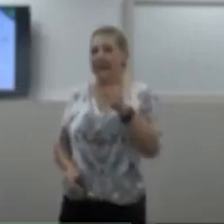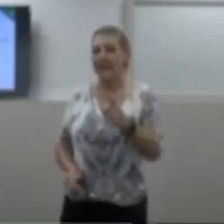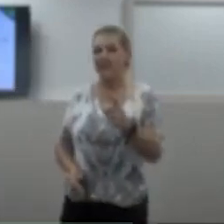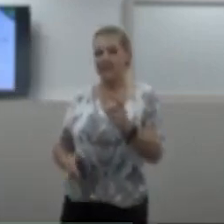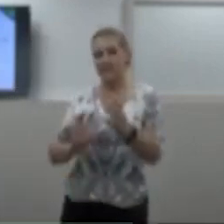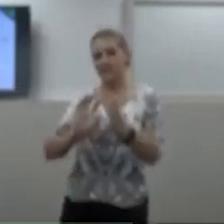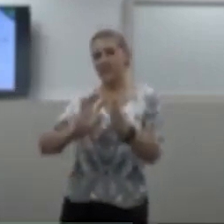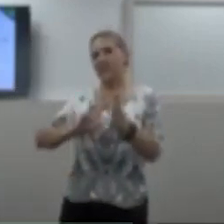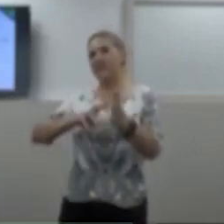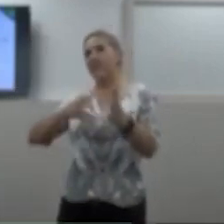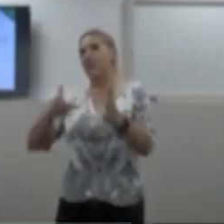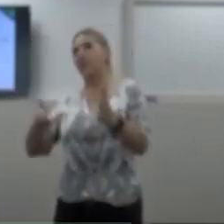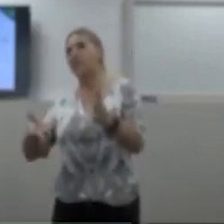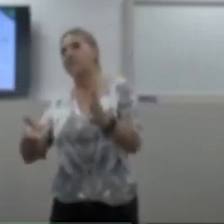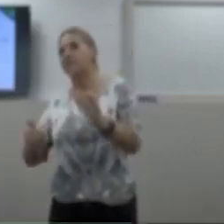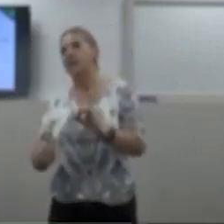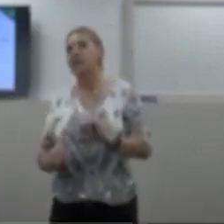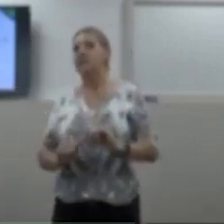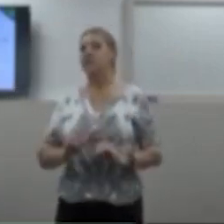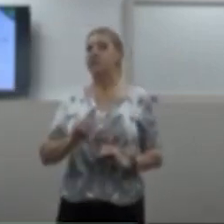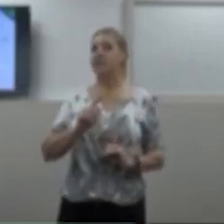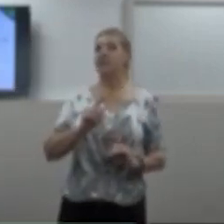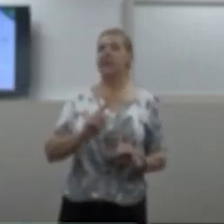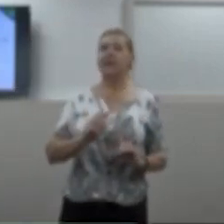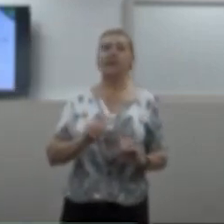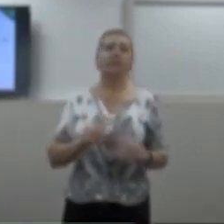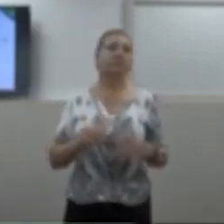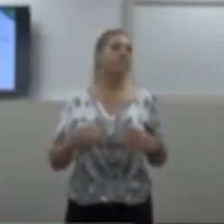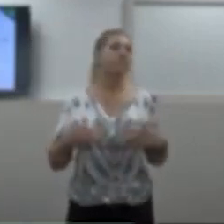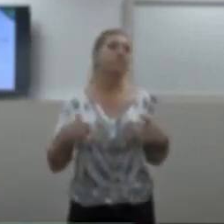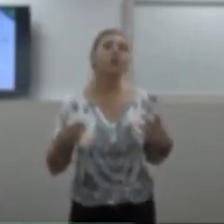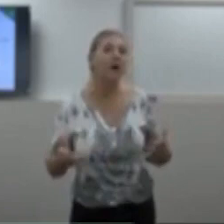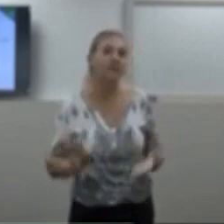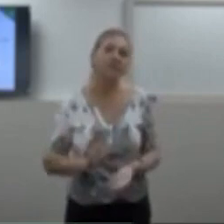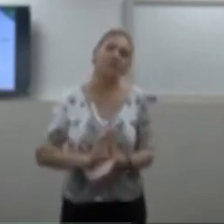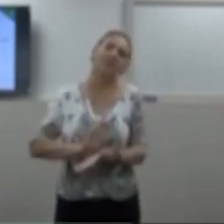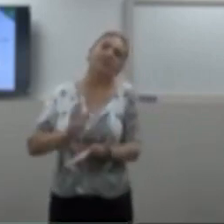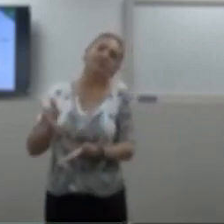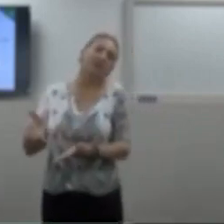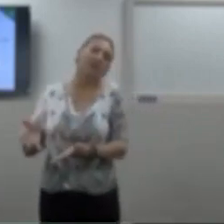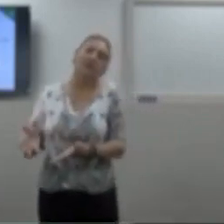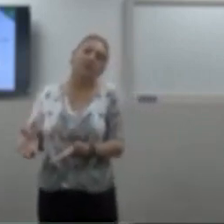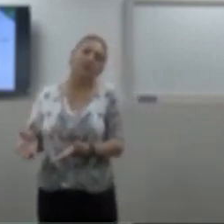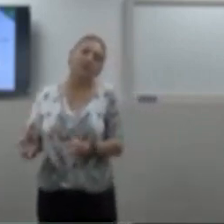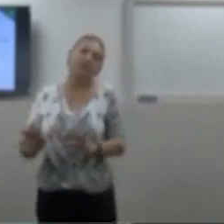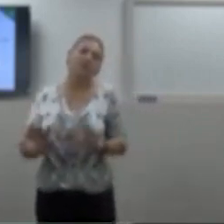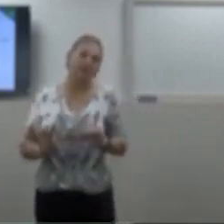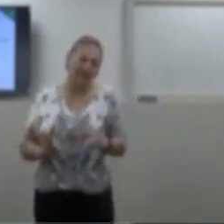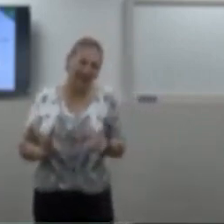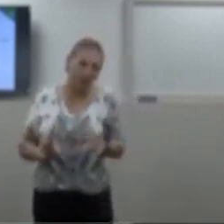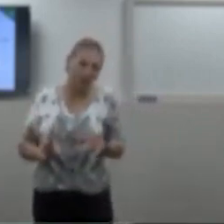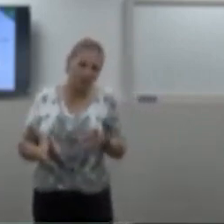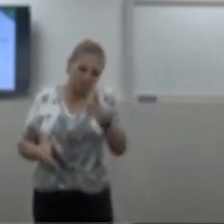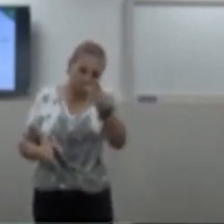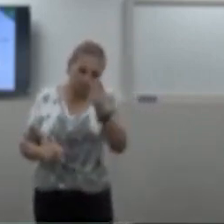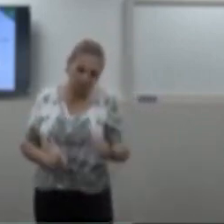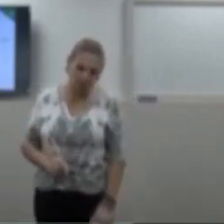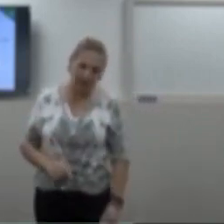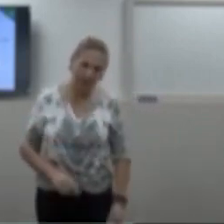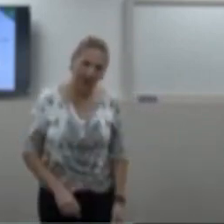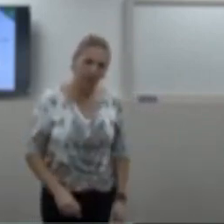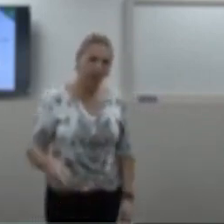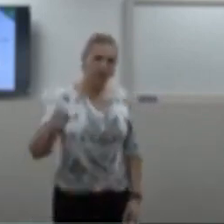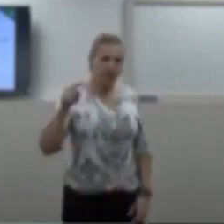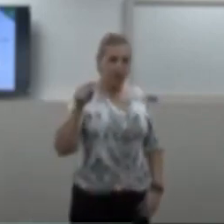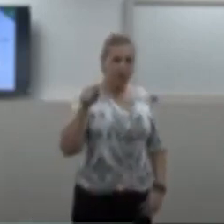tem 10, você vai fazer até o 15. Se você tem 9, você vai fazer até o 14. Entendeu?